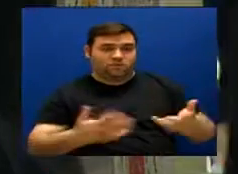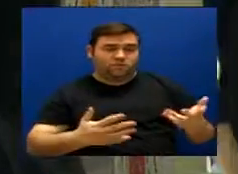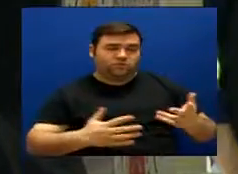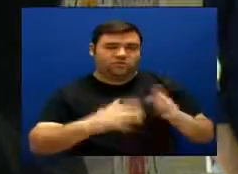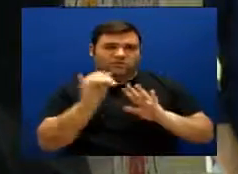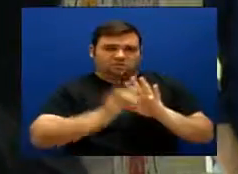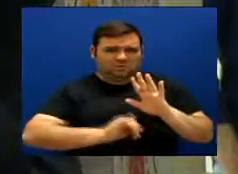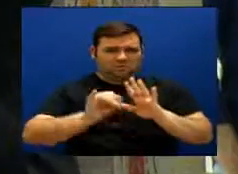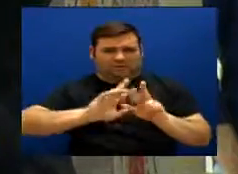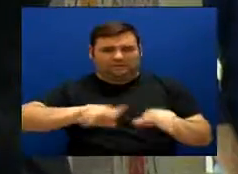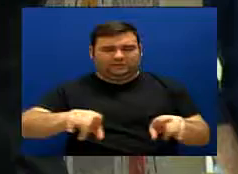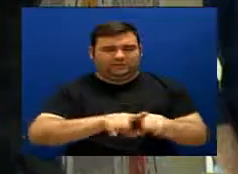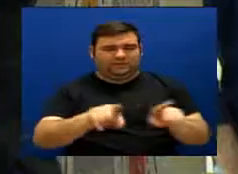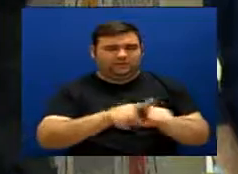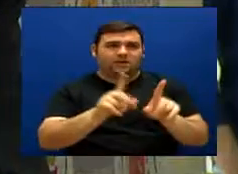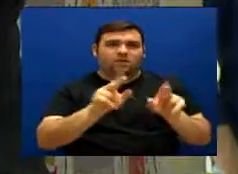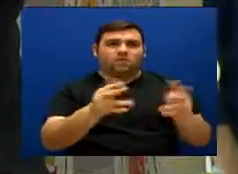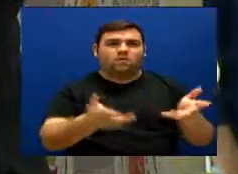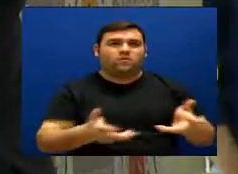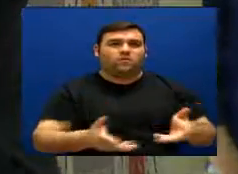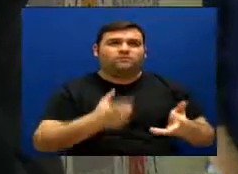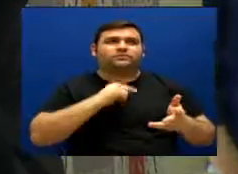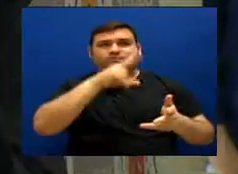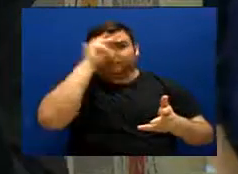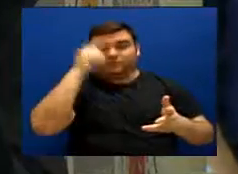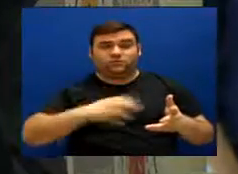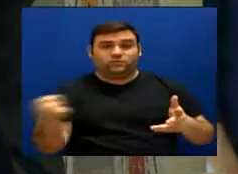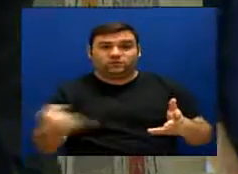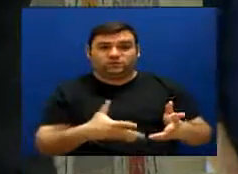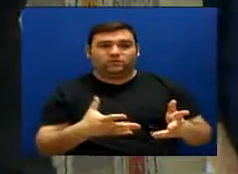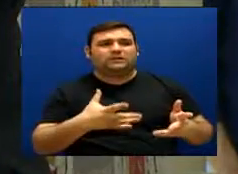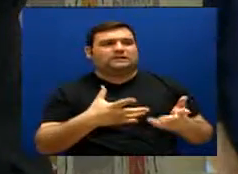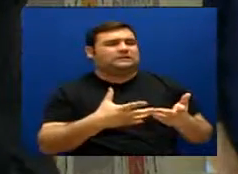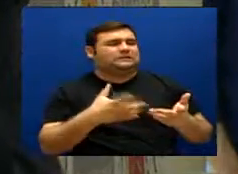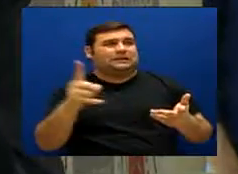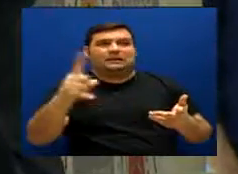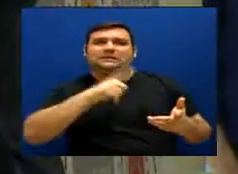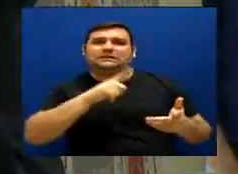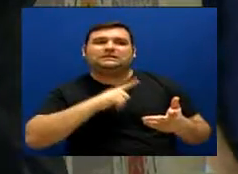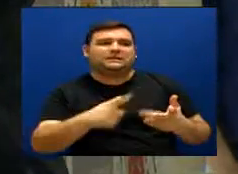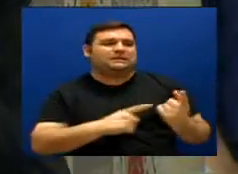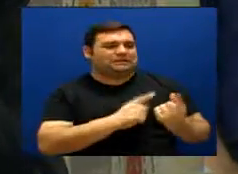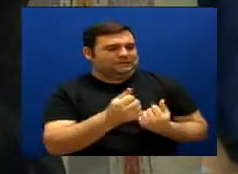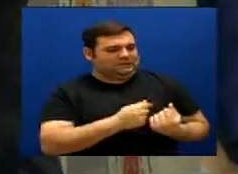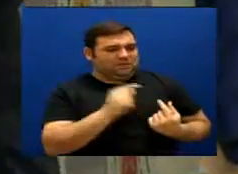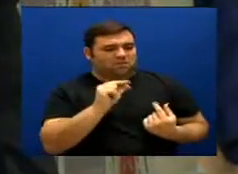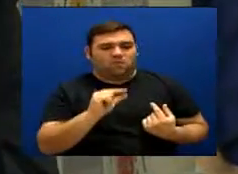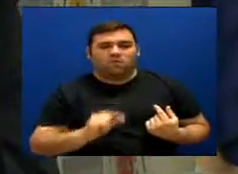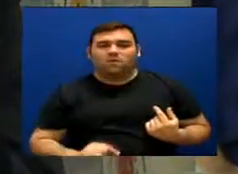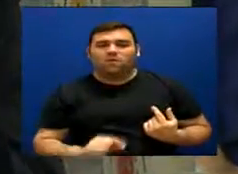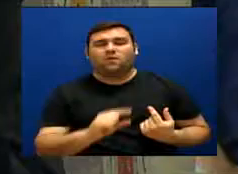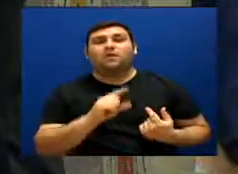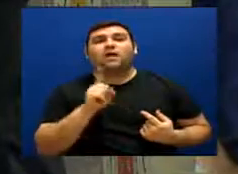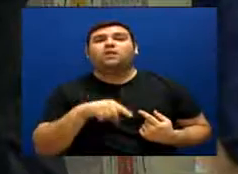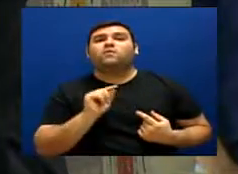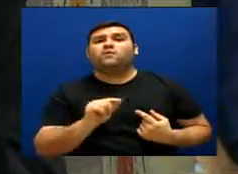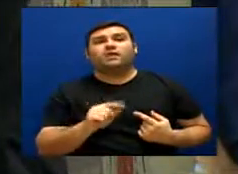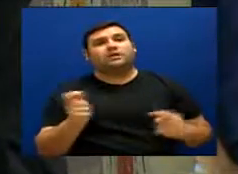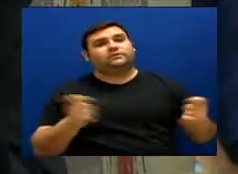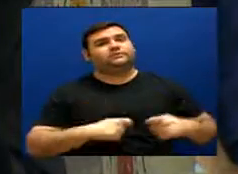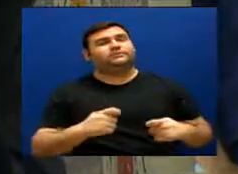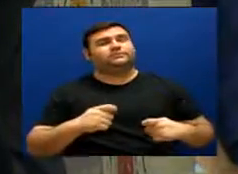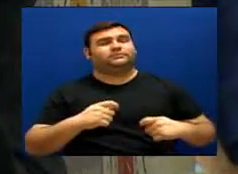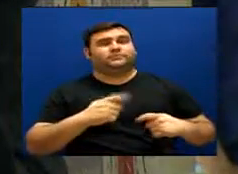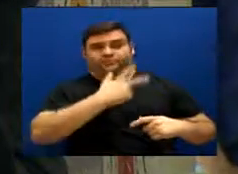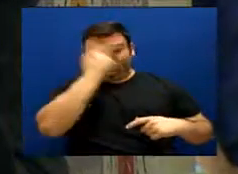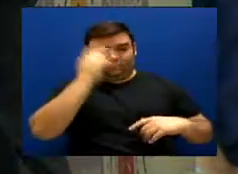dos tributos com uma máquina enxuta, com poucos custos e extremamente eficaz, ao meu ver, é o caminho para